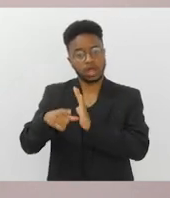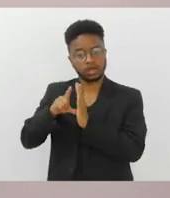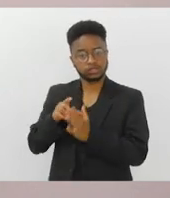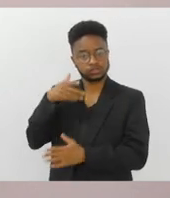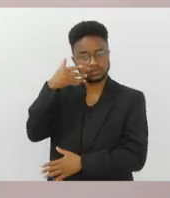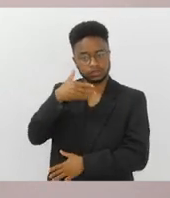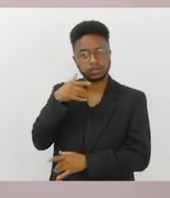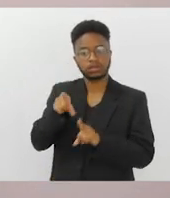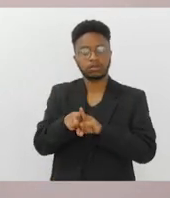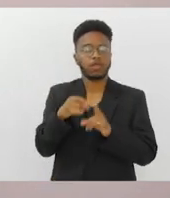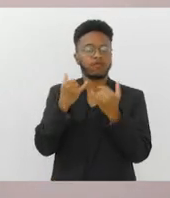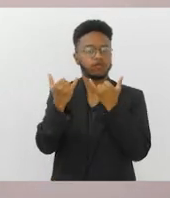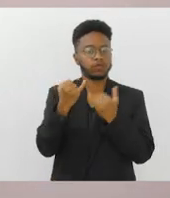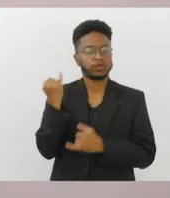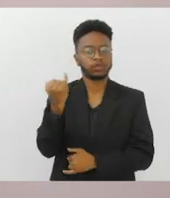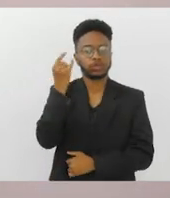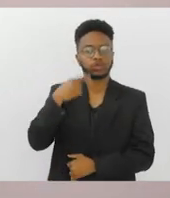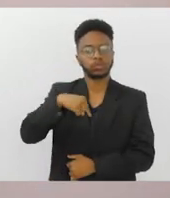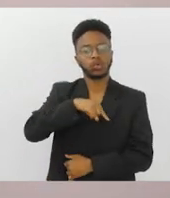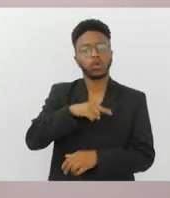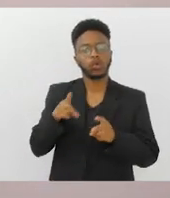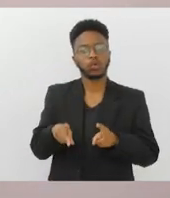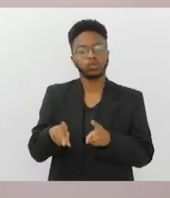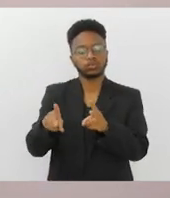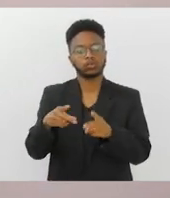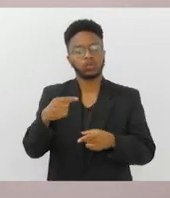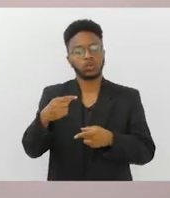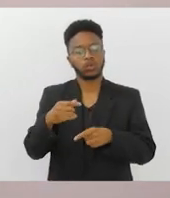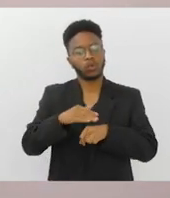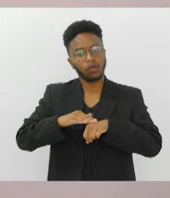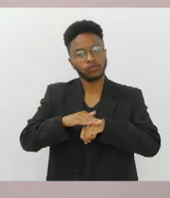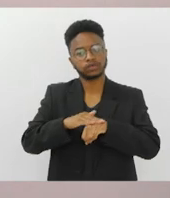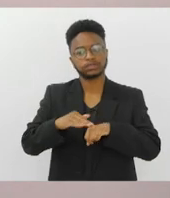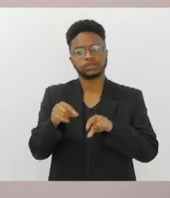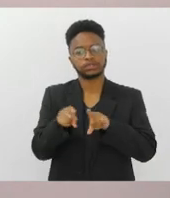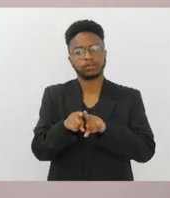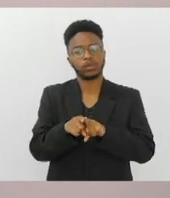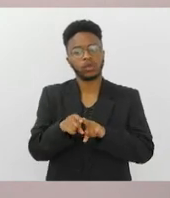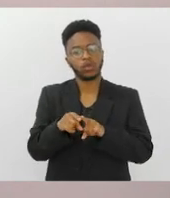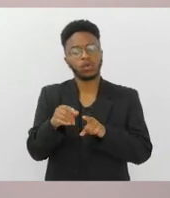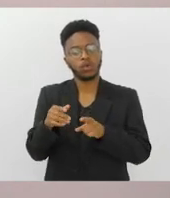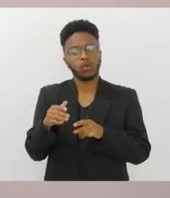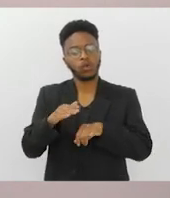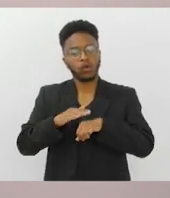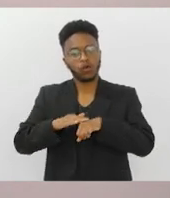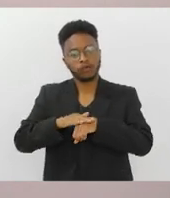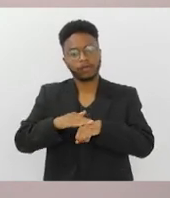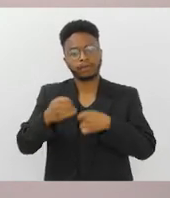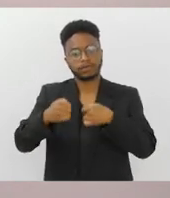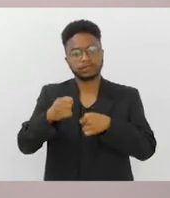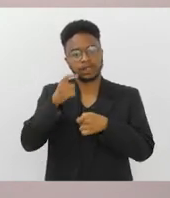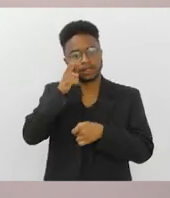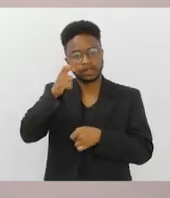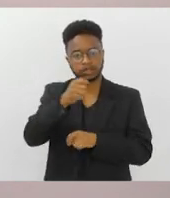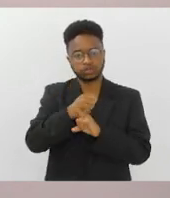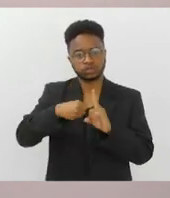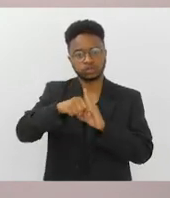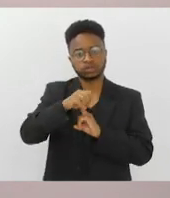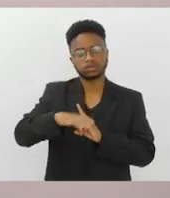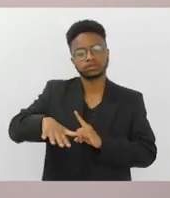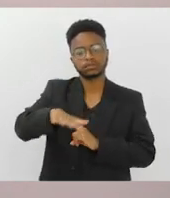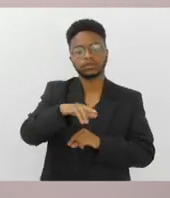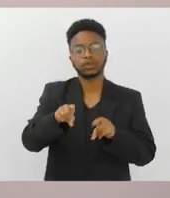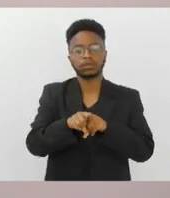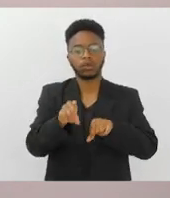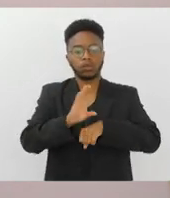gente continuar essa conversa. Uma conversa prioritária, uma conversa que deve ser de interesse de toda a sociedade. Não à toa, né, a nossa Constituição tem